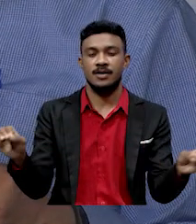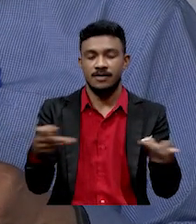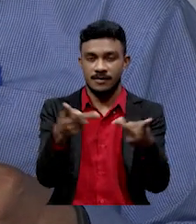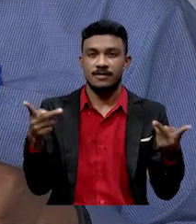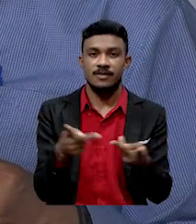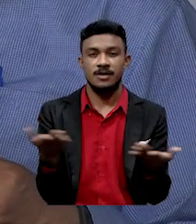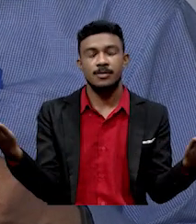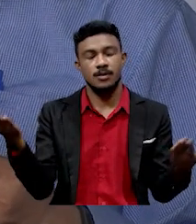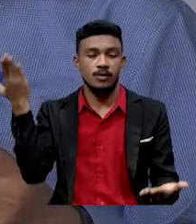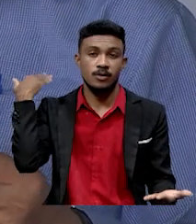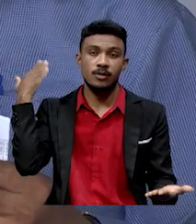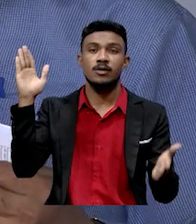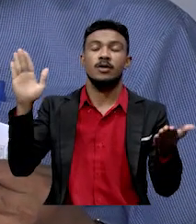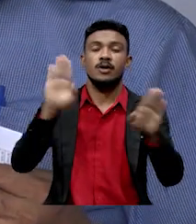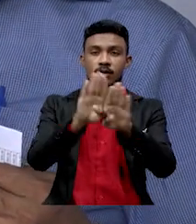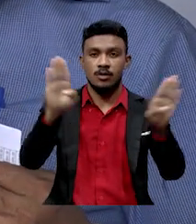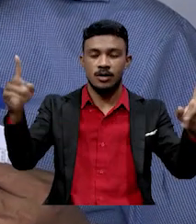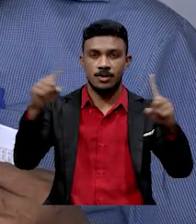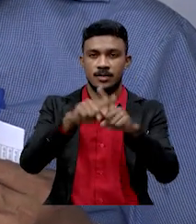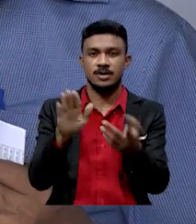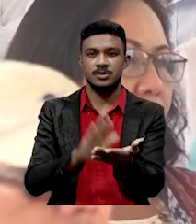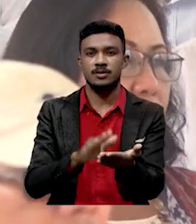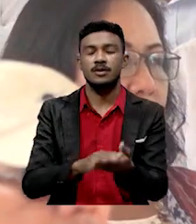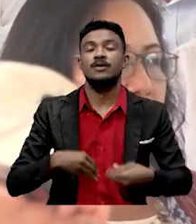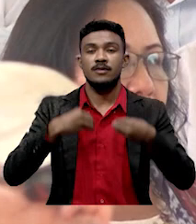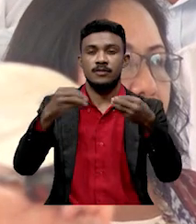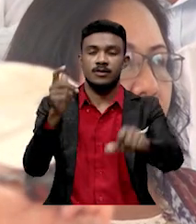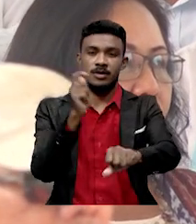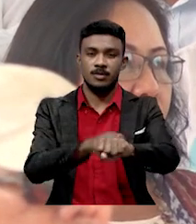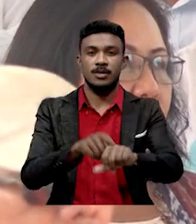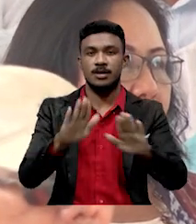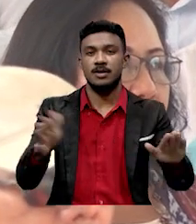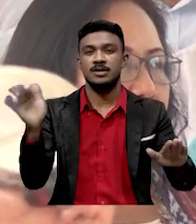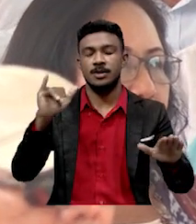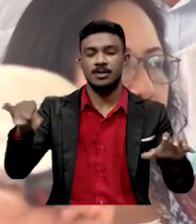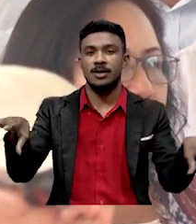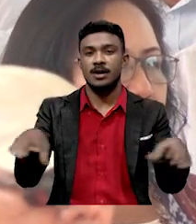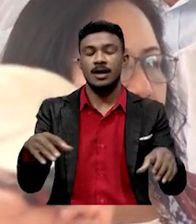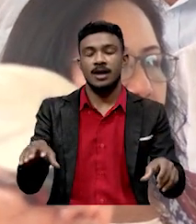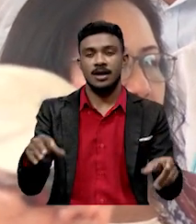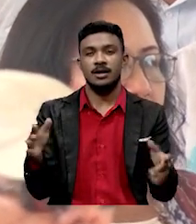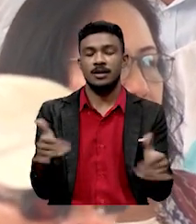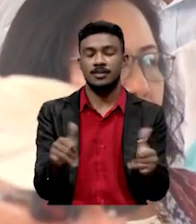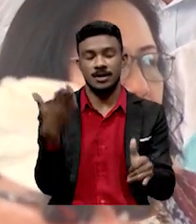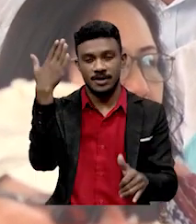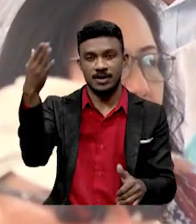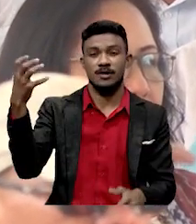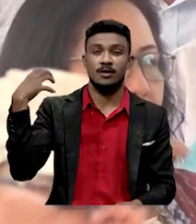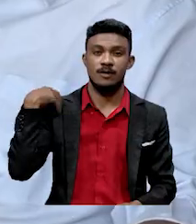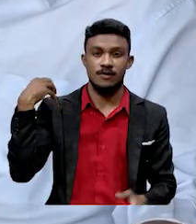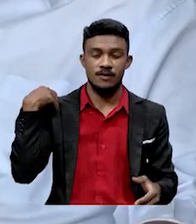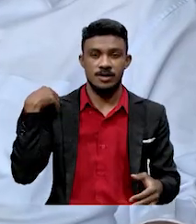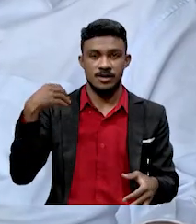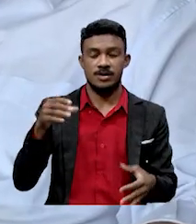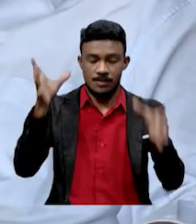uluk ni loke ba escola, no fo tempo ba labar xira a tu halimar e a palácio. E a cerimônia agradecimento ba vitória presidente